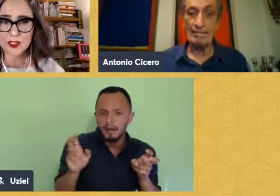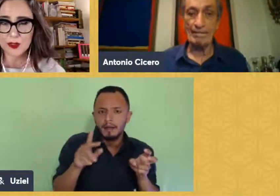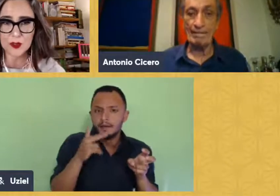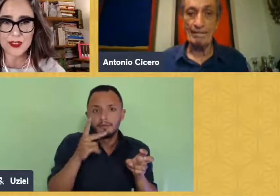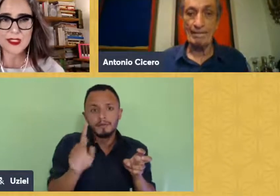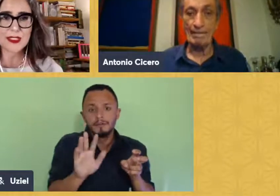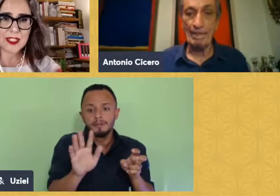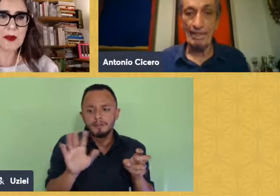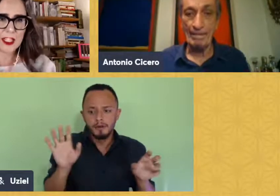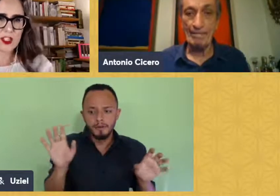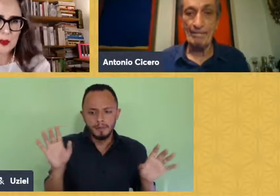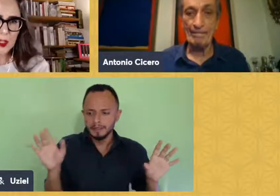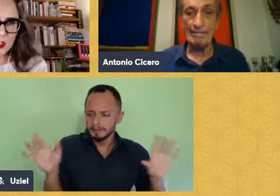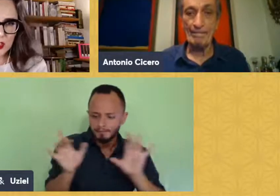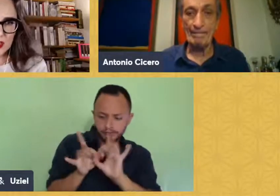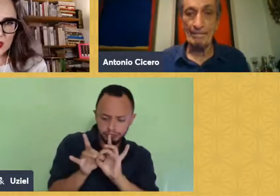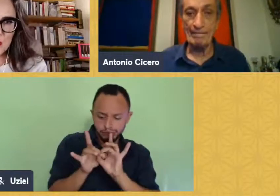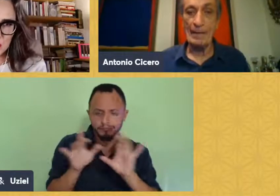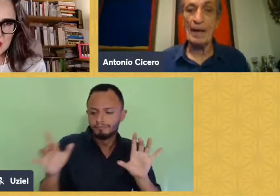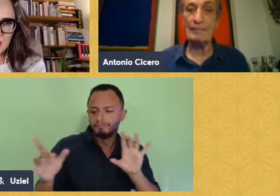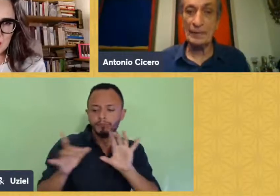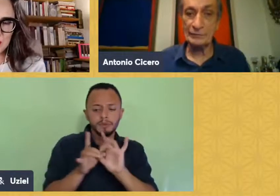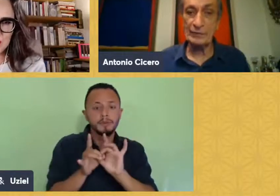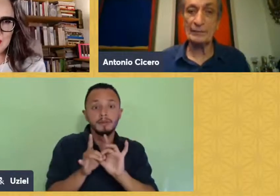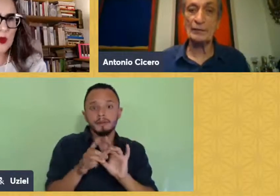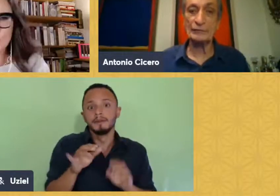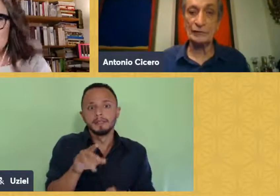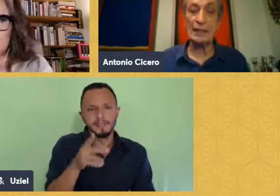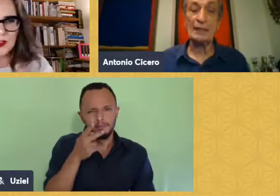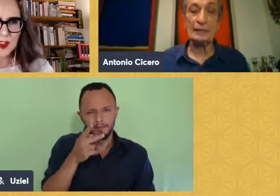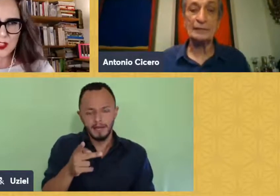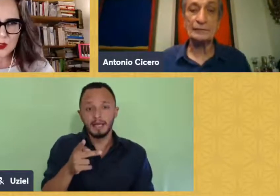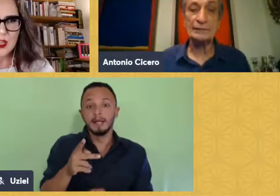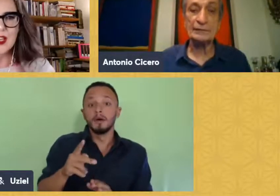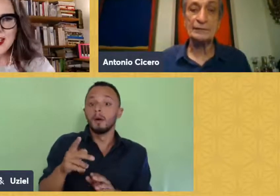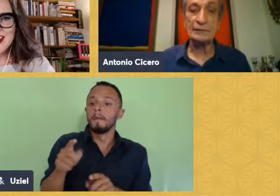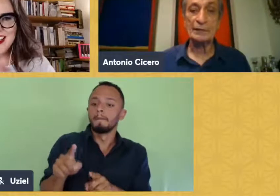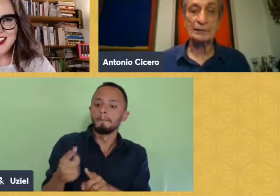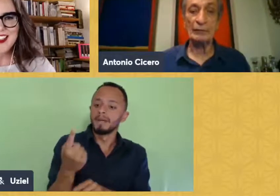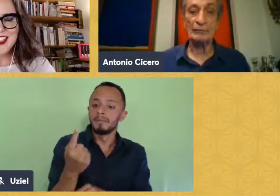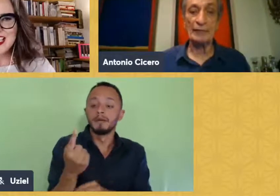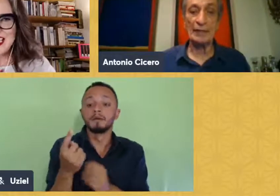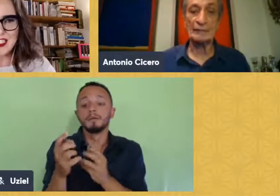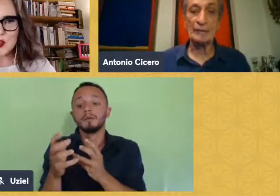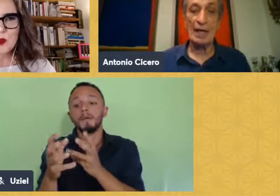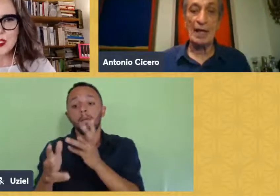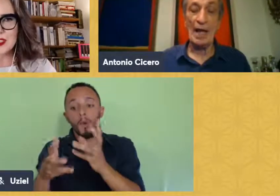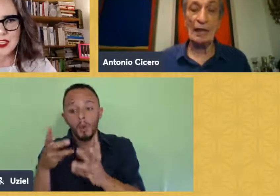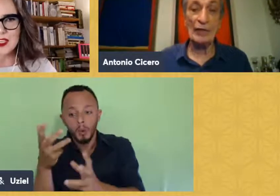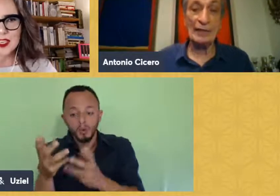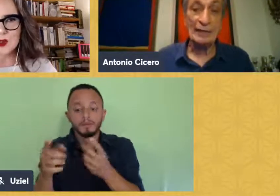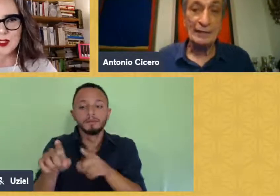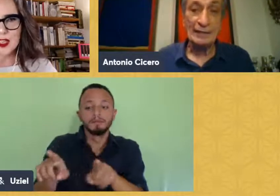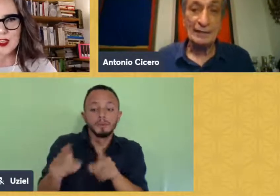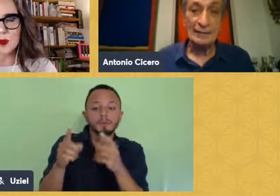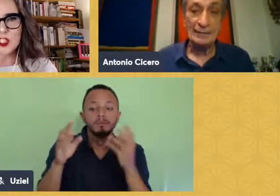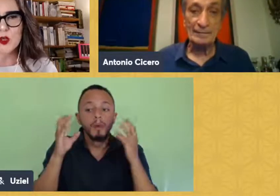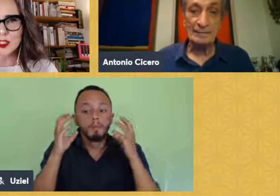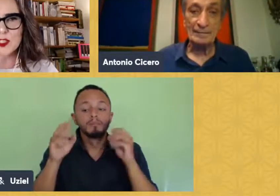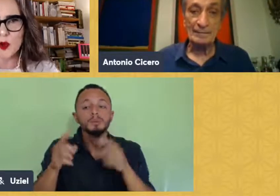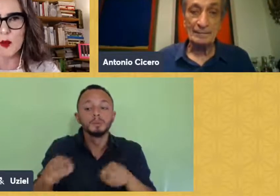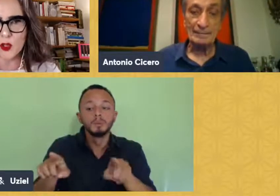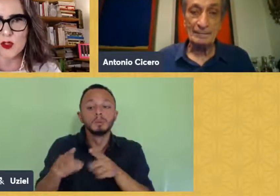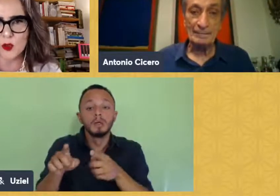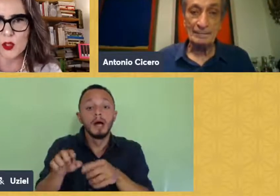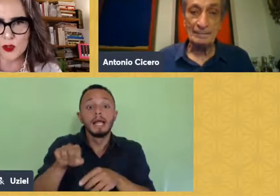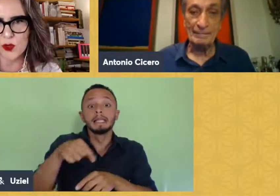escreve suas letras a partir da melodia, por exemplo. A partir da melodia. Não o inverso. Não o inverso. E pode